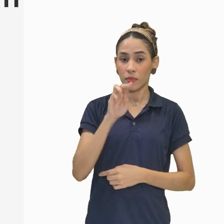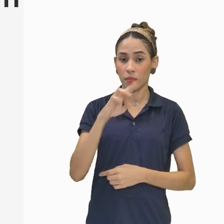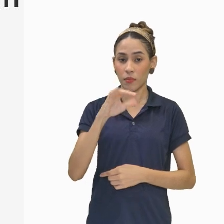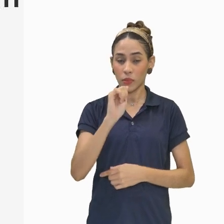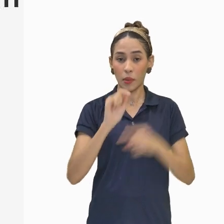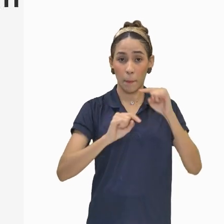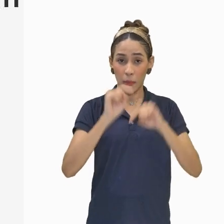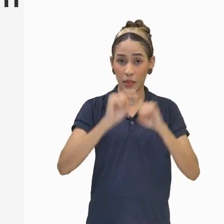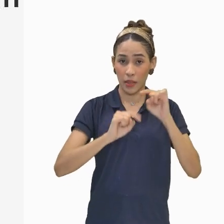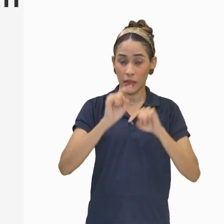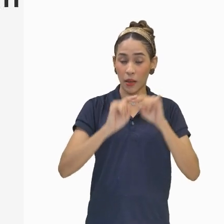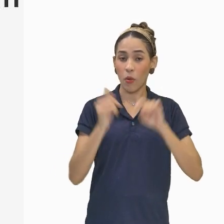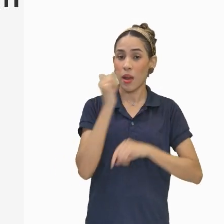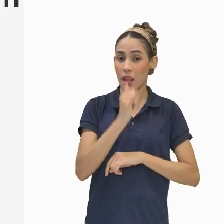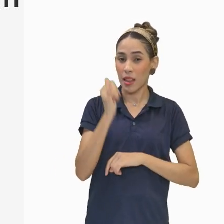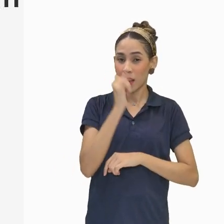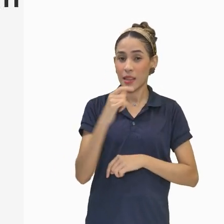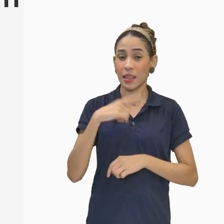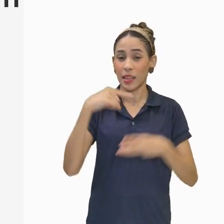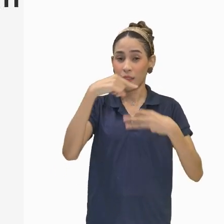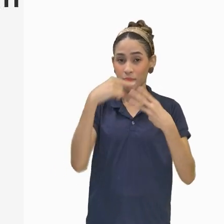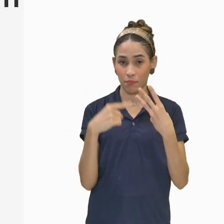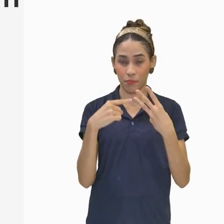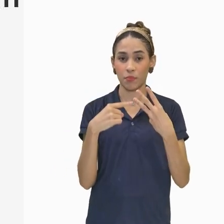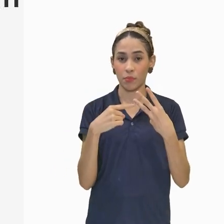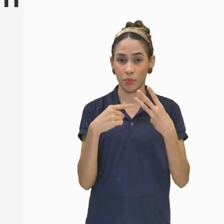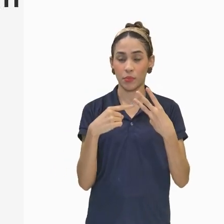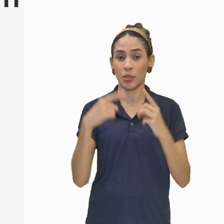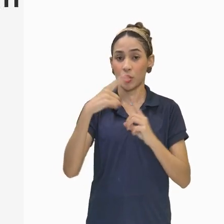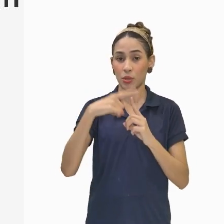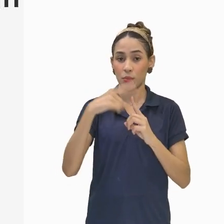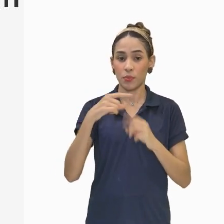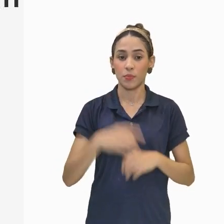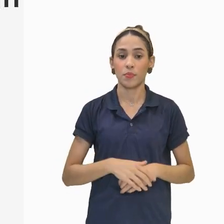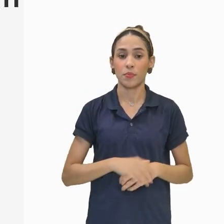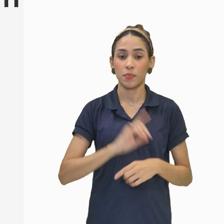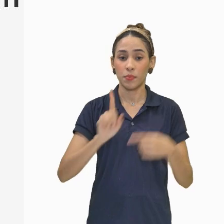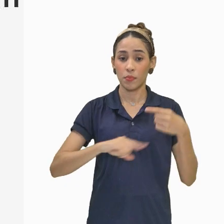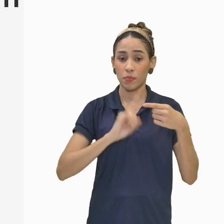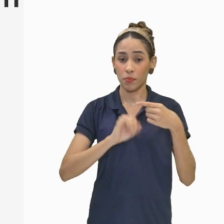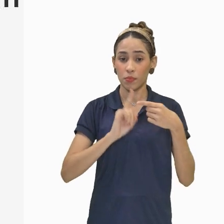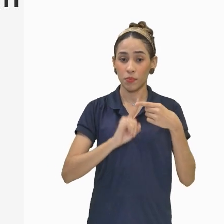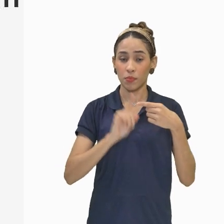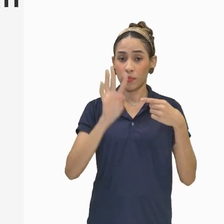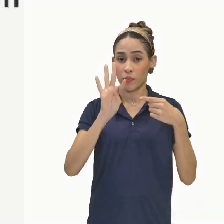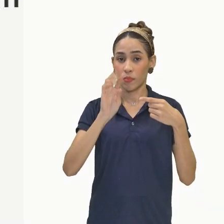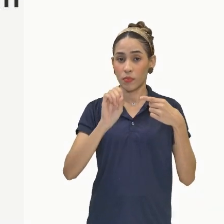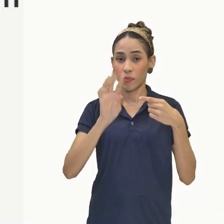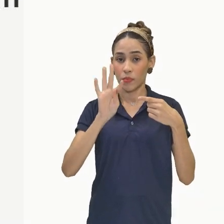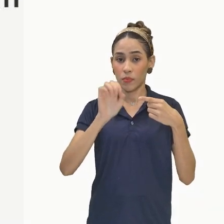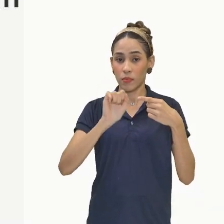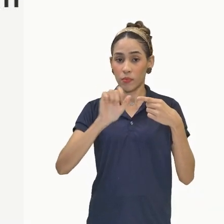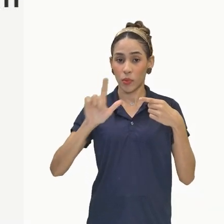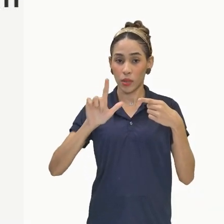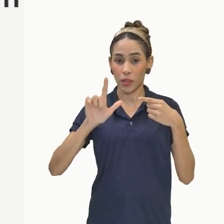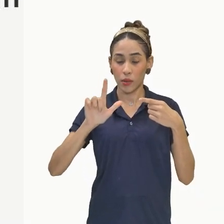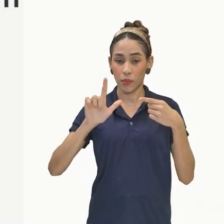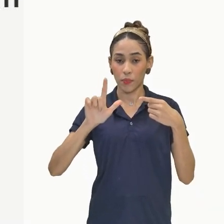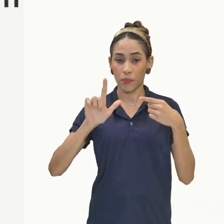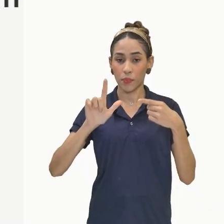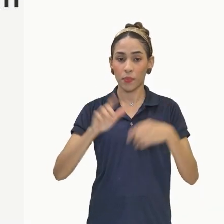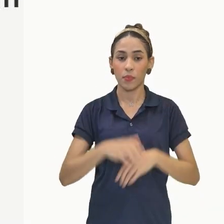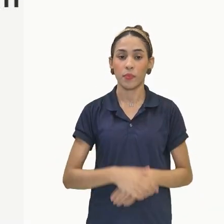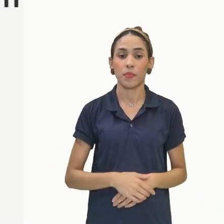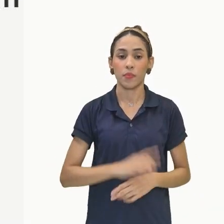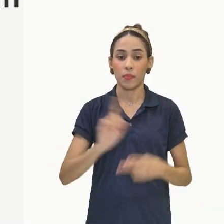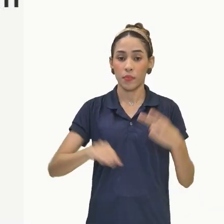né? Tem 3 tipos de potência para o receptor. É a potência total, que a gente chama de PT, né? T de